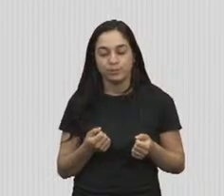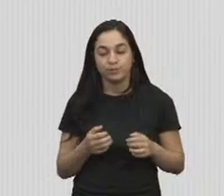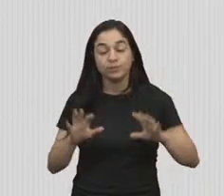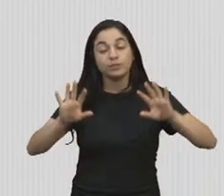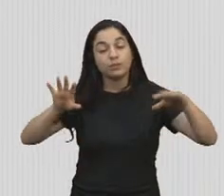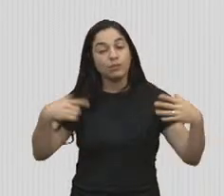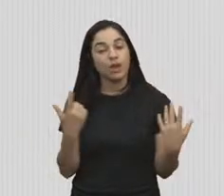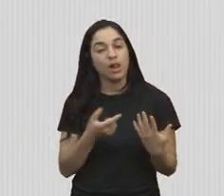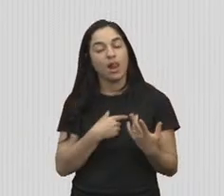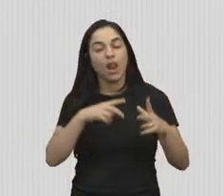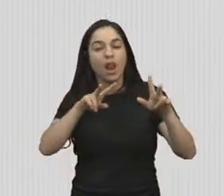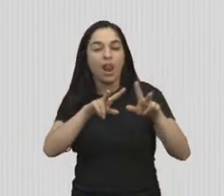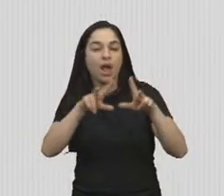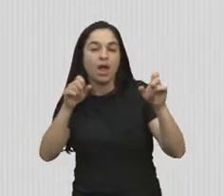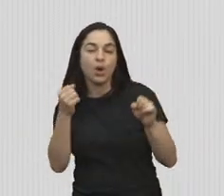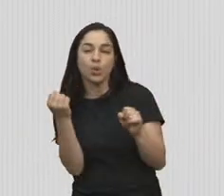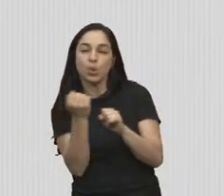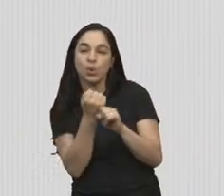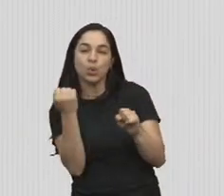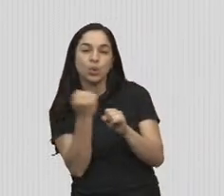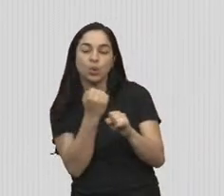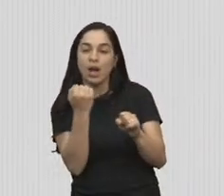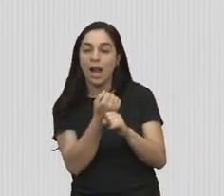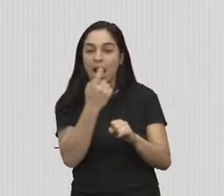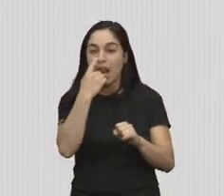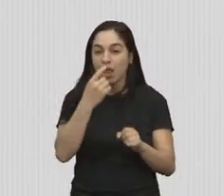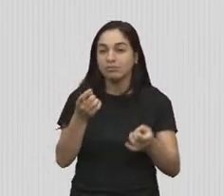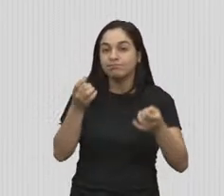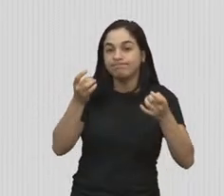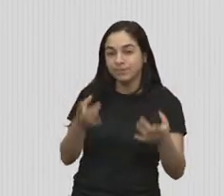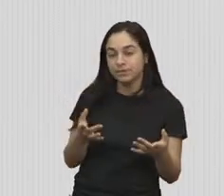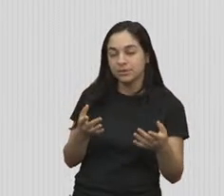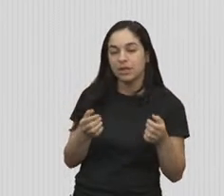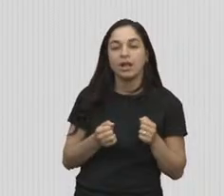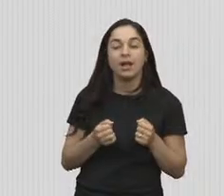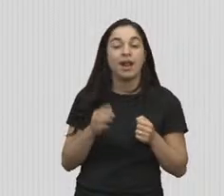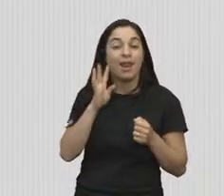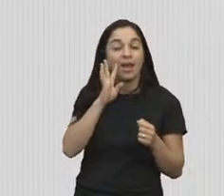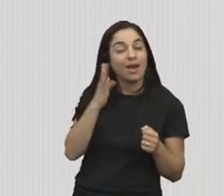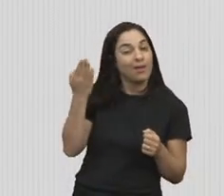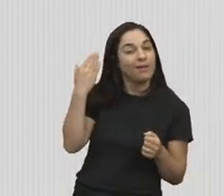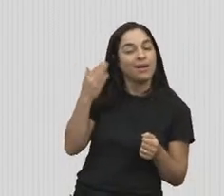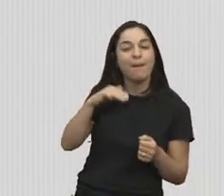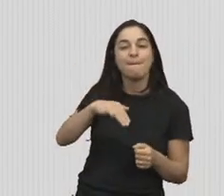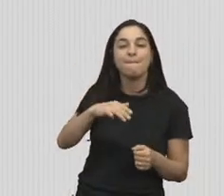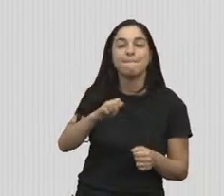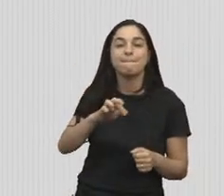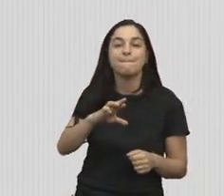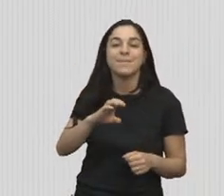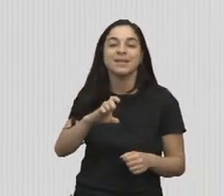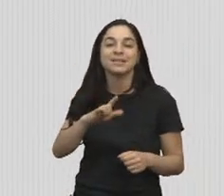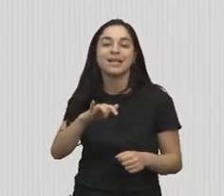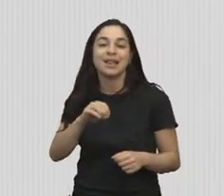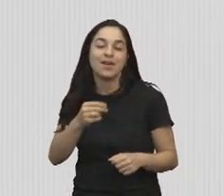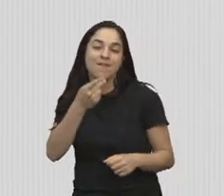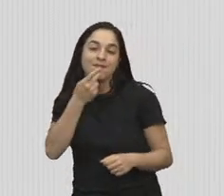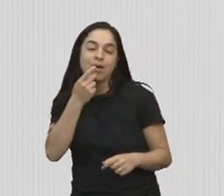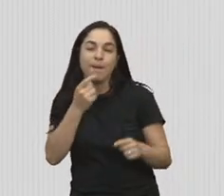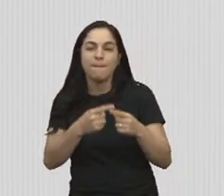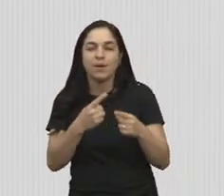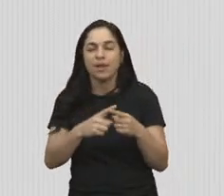Quando a gente fala de resíduo de construção civil, foi legal que o Marcelino ele ressaltou, porque muitas pessoas confundem,